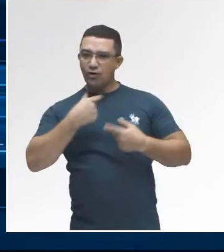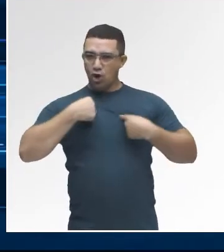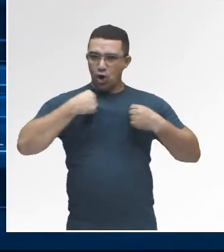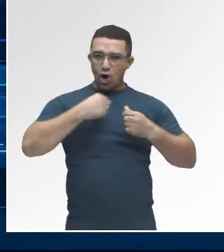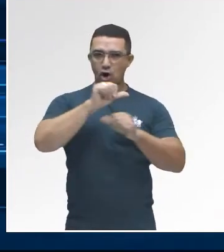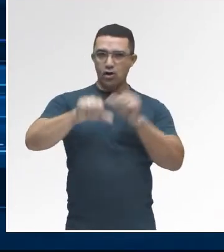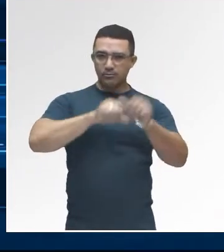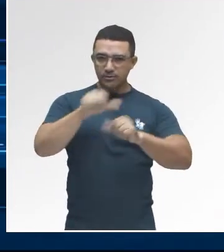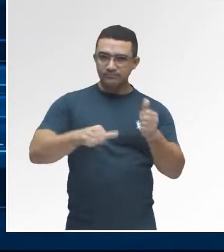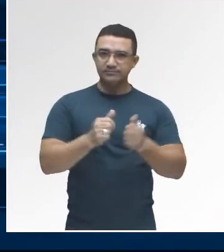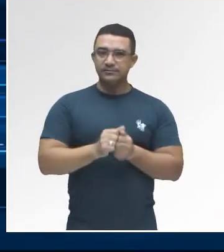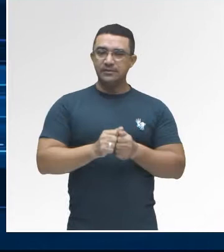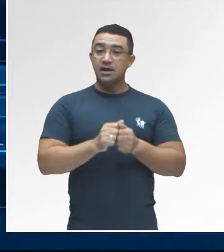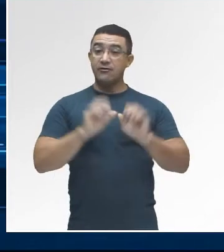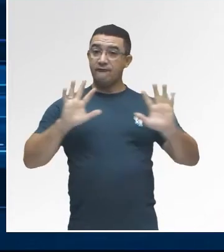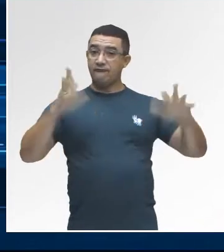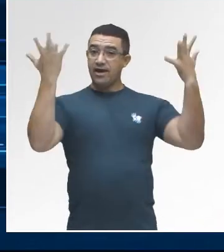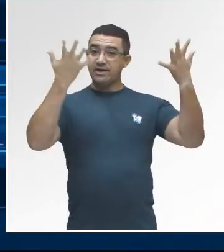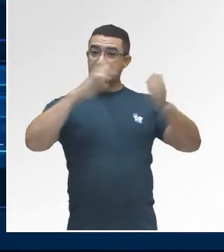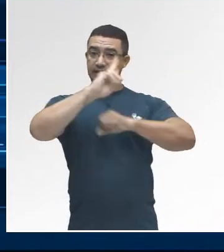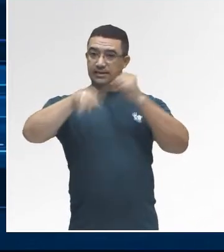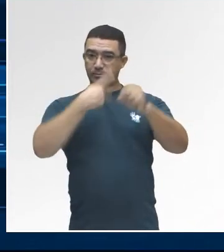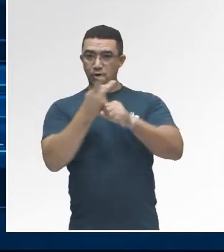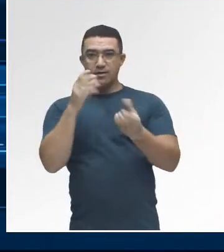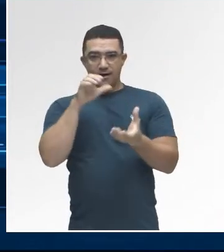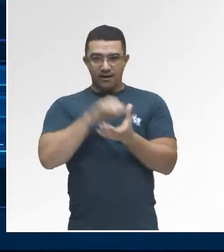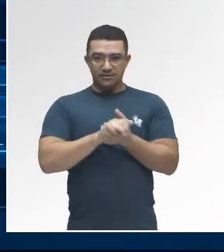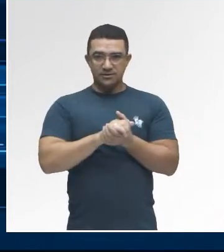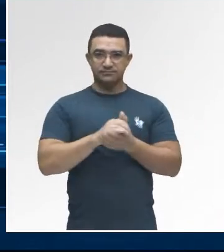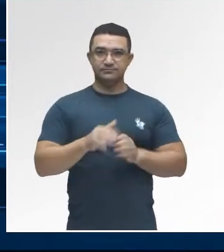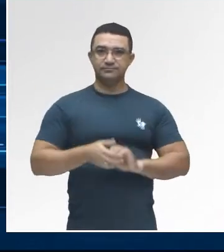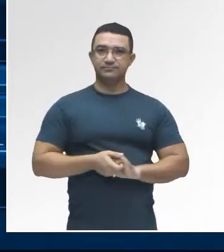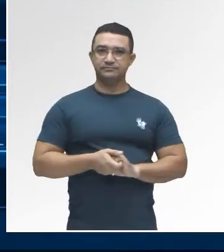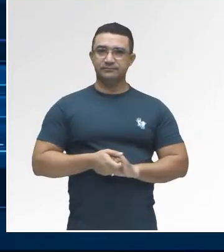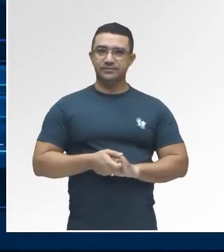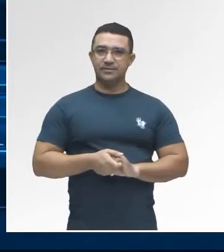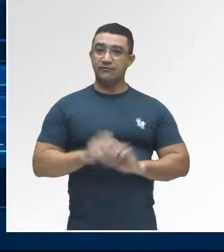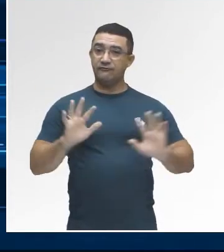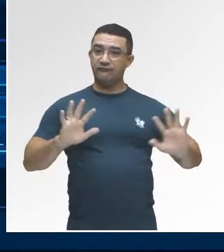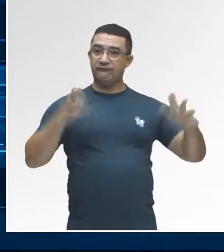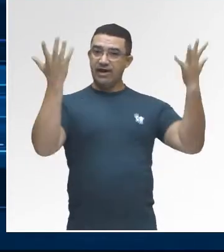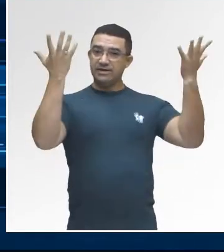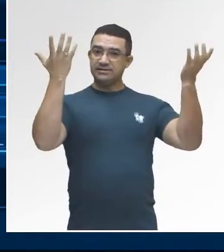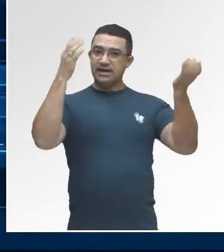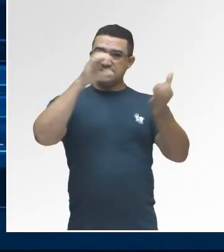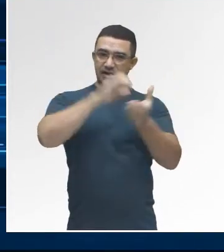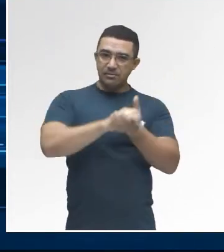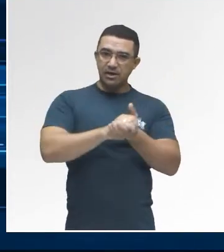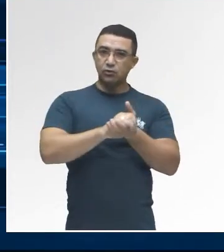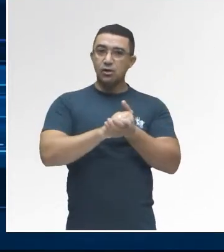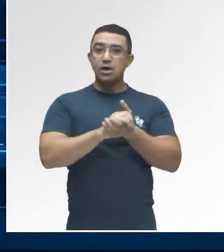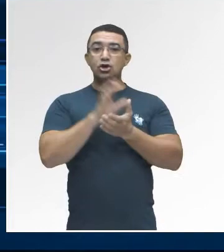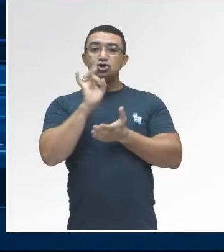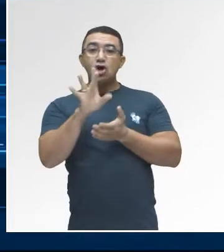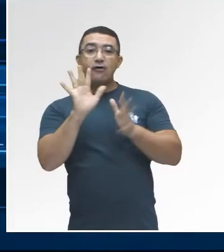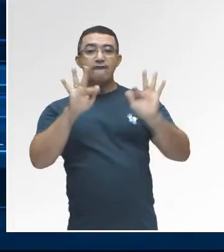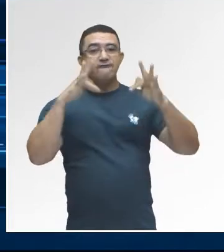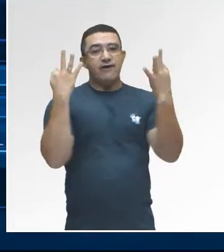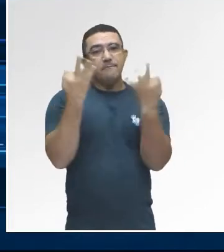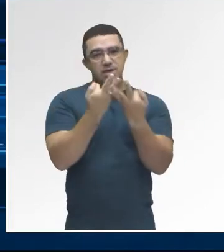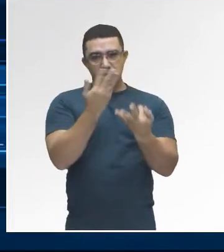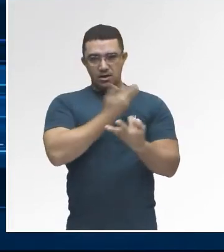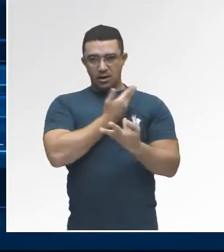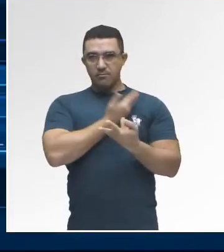reception, festa pós-casamento, the wedding party, festa de casamento apenas para família e